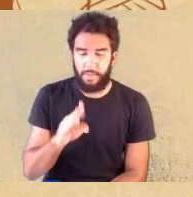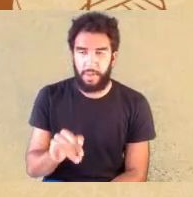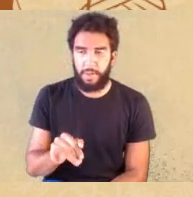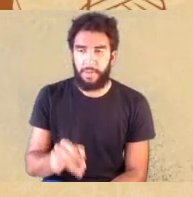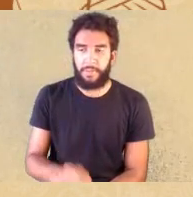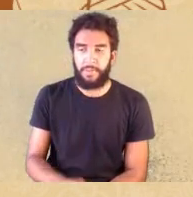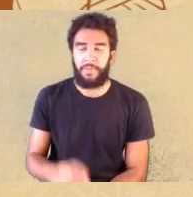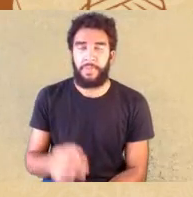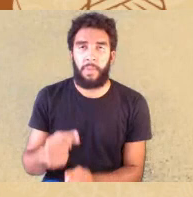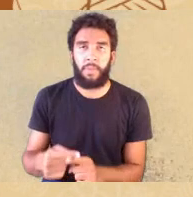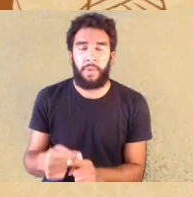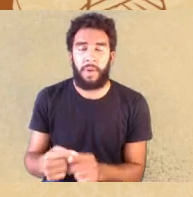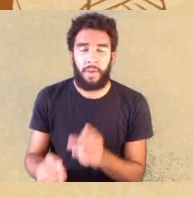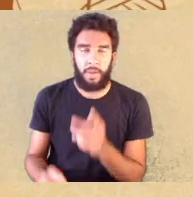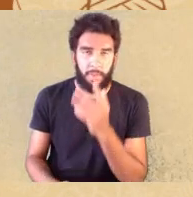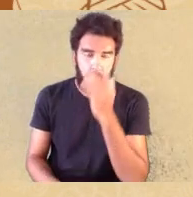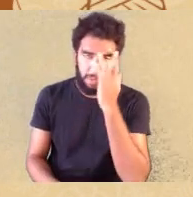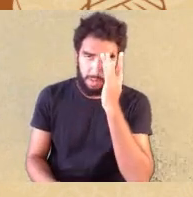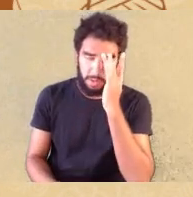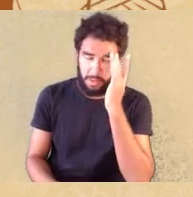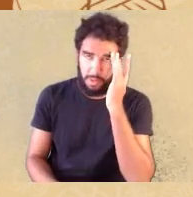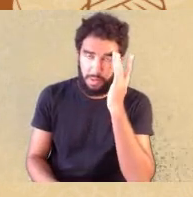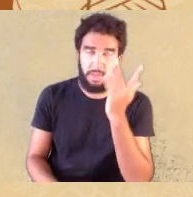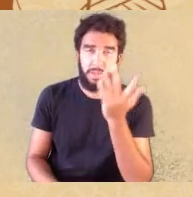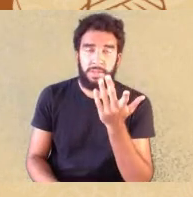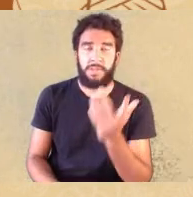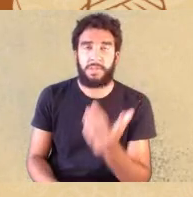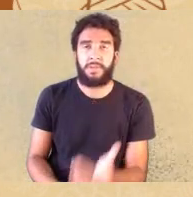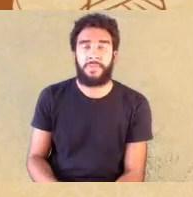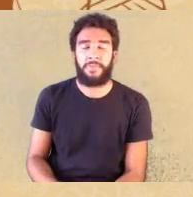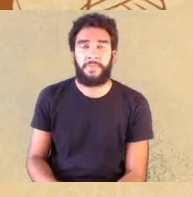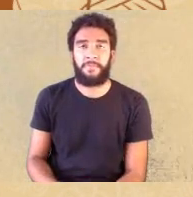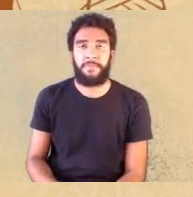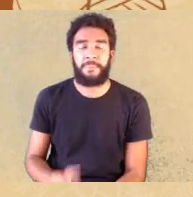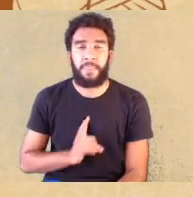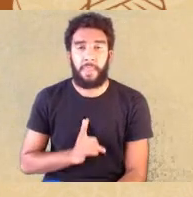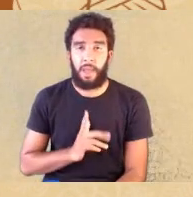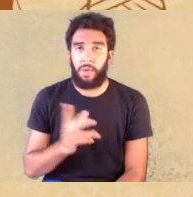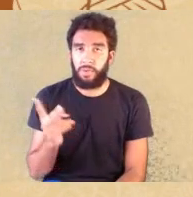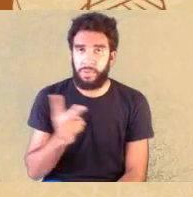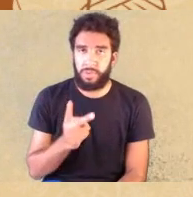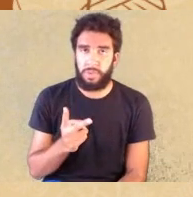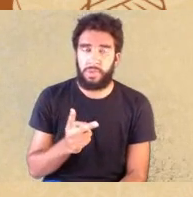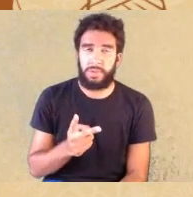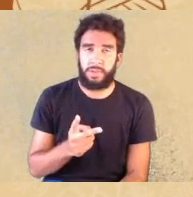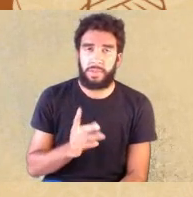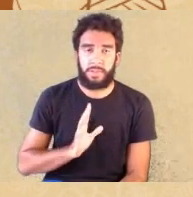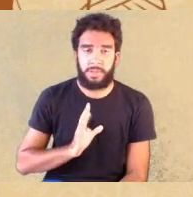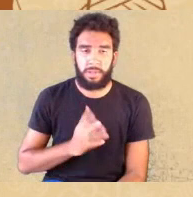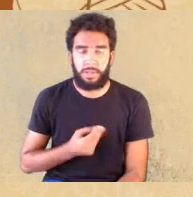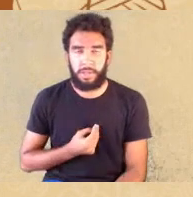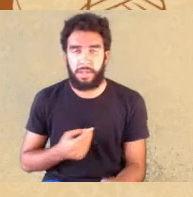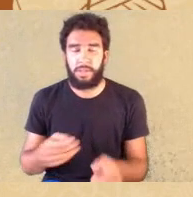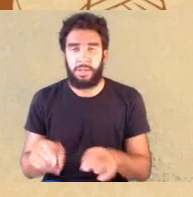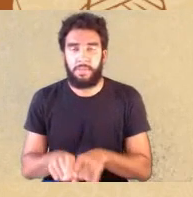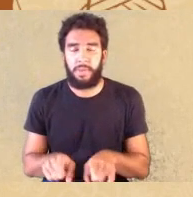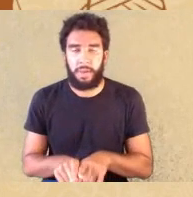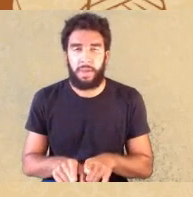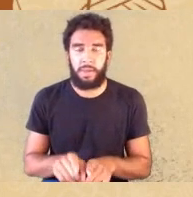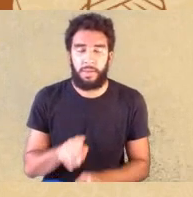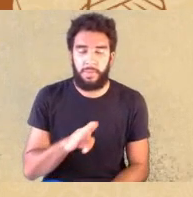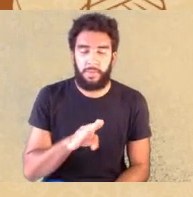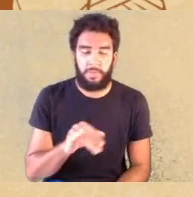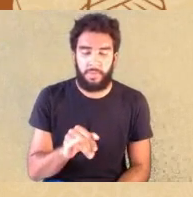pessoas bissexuais tem tanto pessoas trans quanto pessoas cis, tá? A gente só definiu ali, particularizou